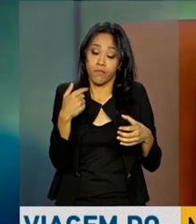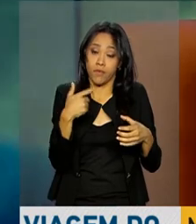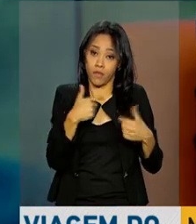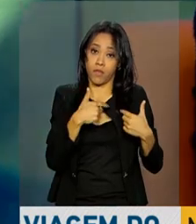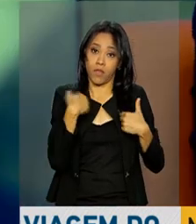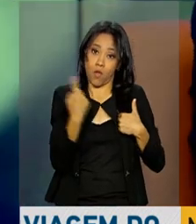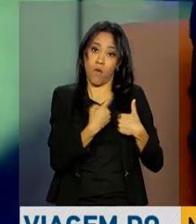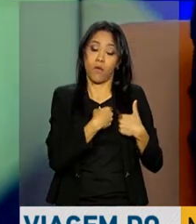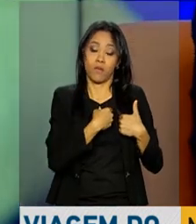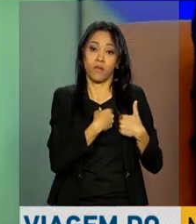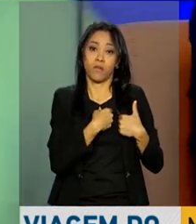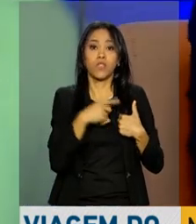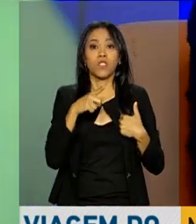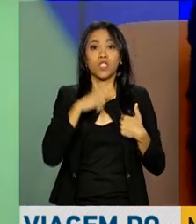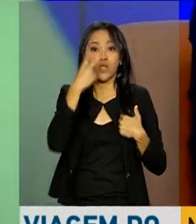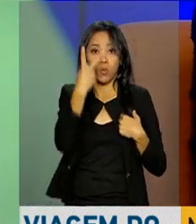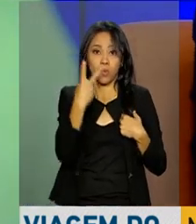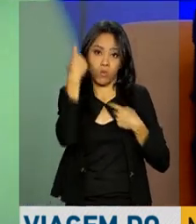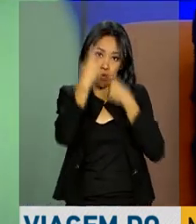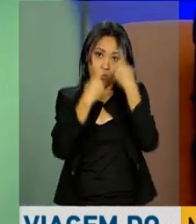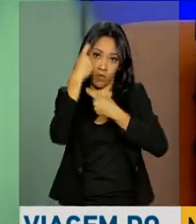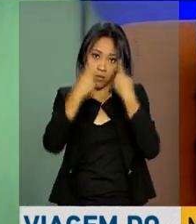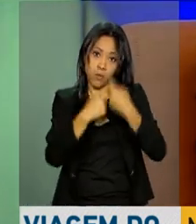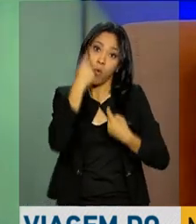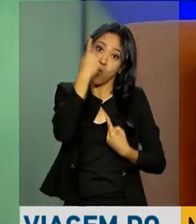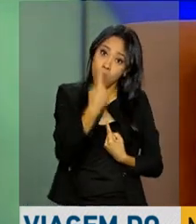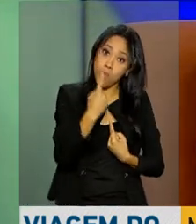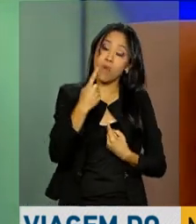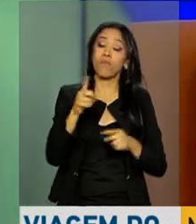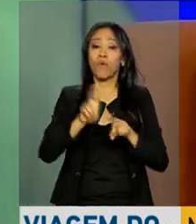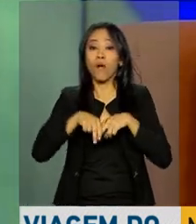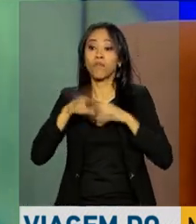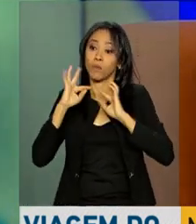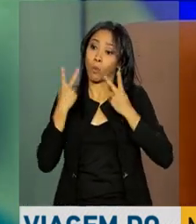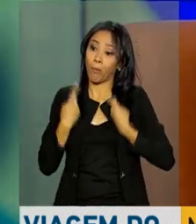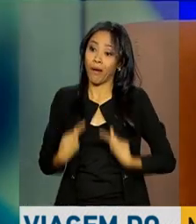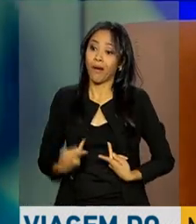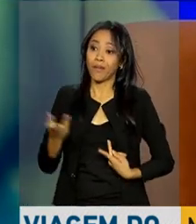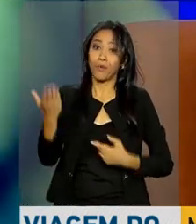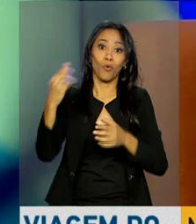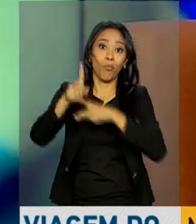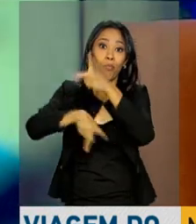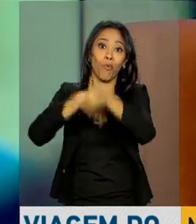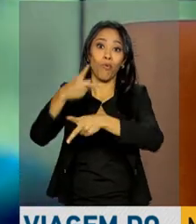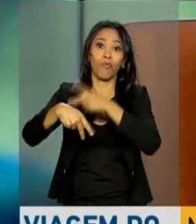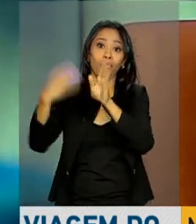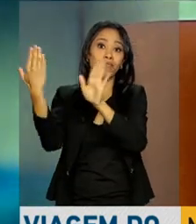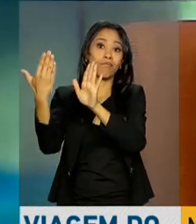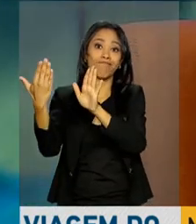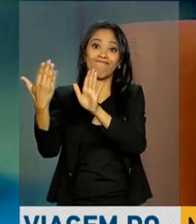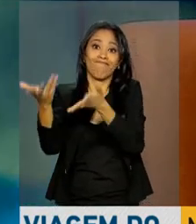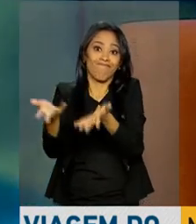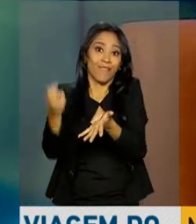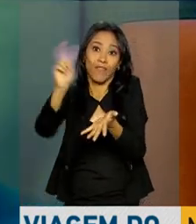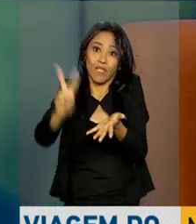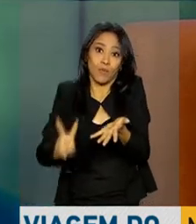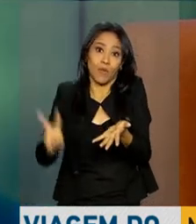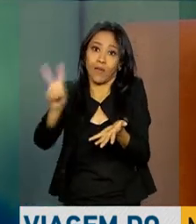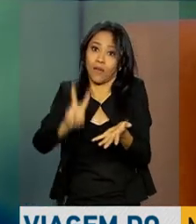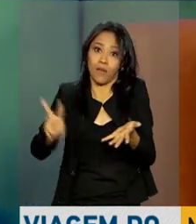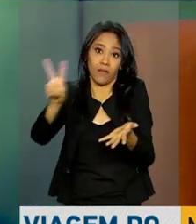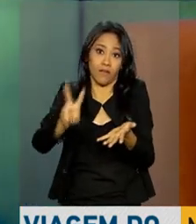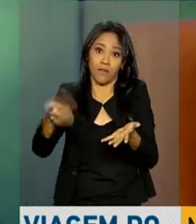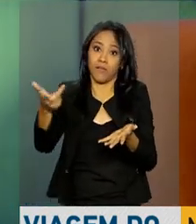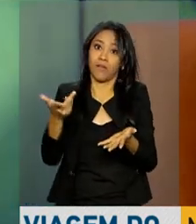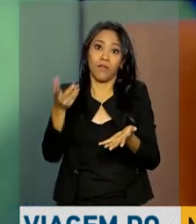eu, duas preocupações. Uma preocupação de natureza humanitária com o povo venezuelano, porque na verdade a nossa relação é uma